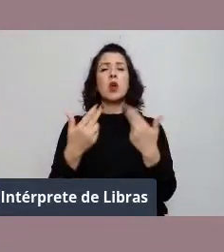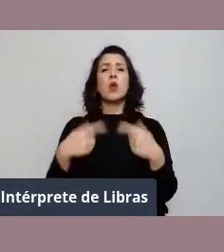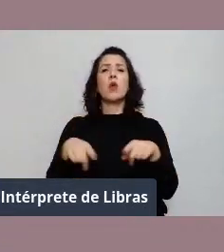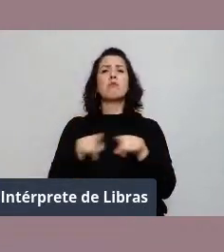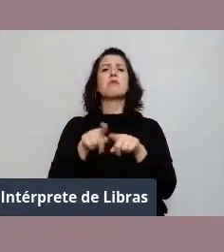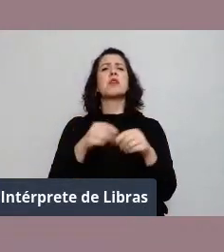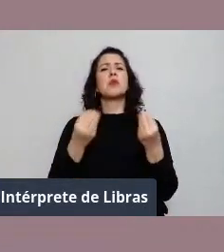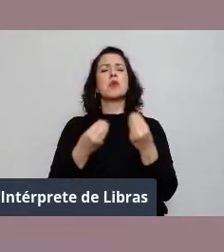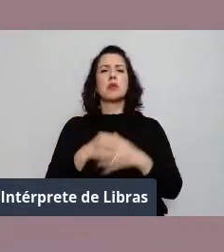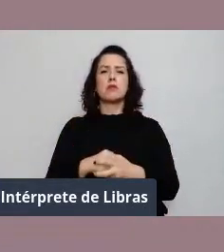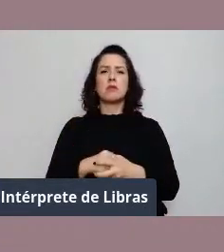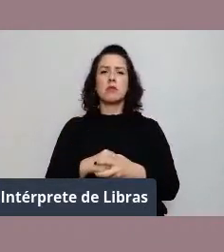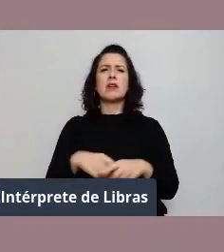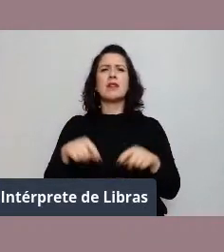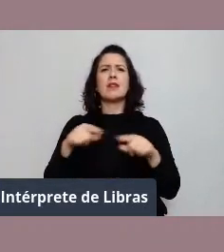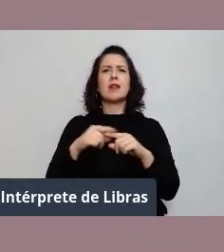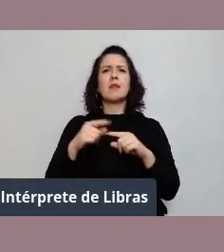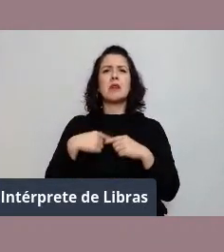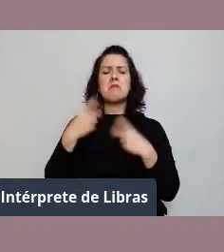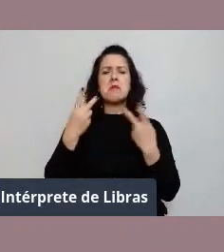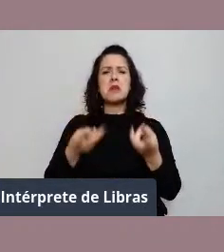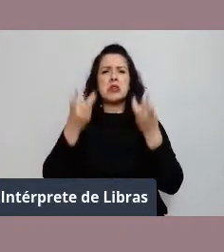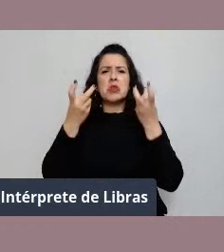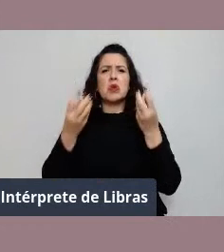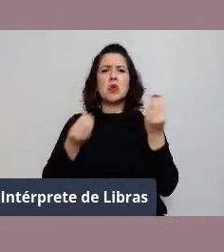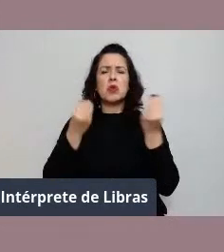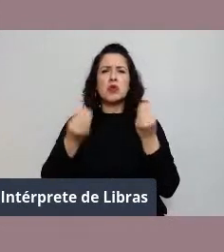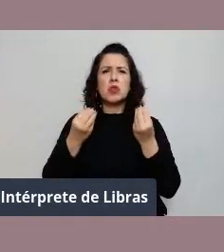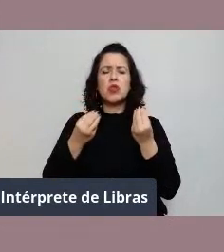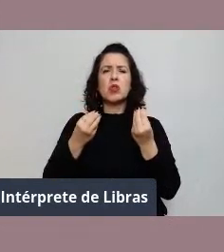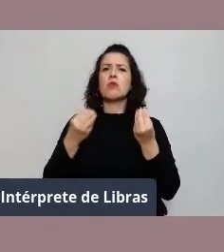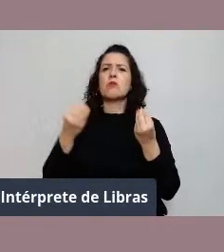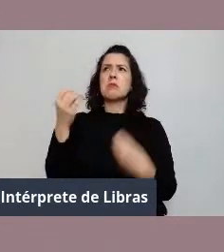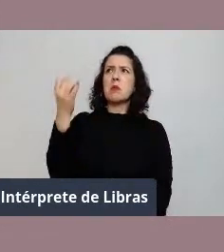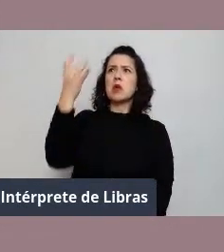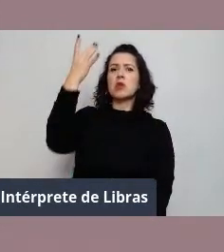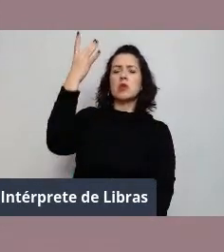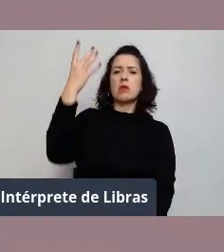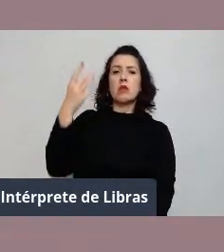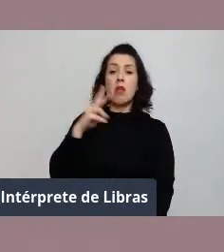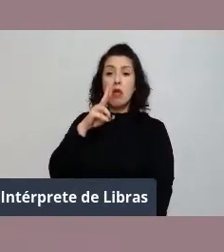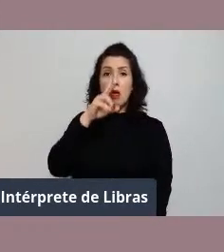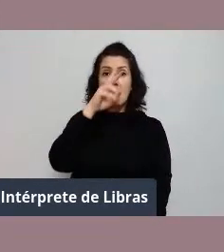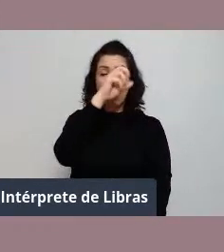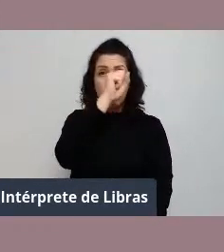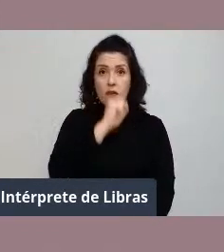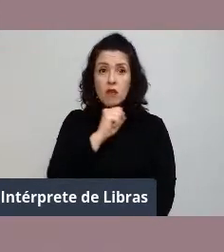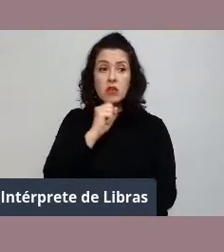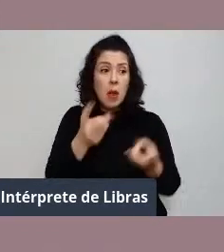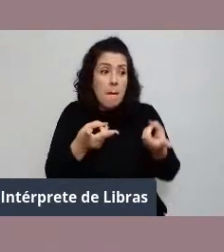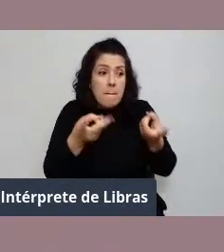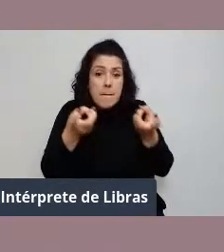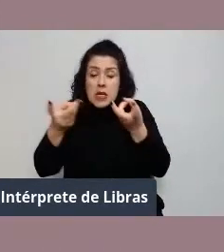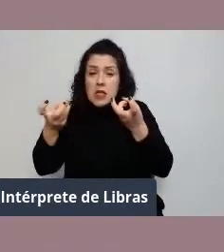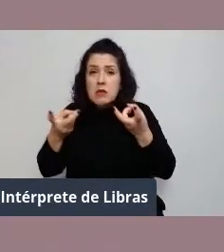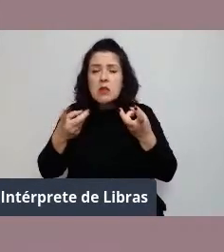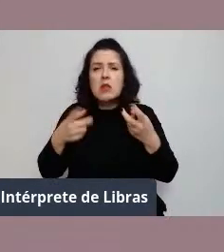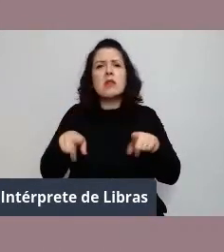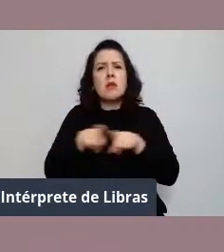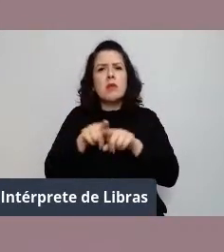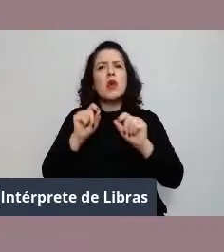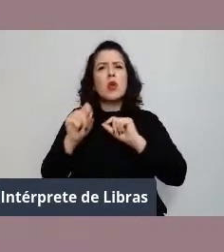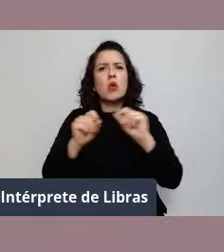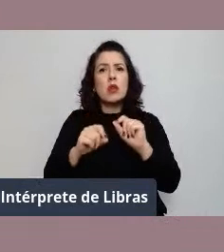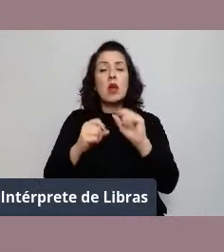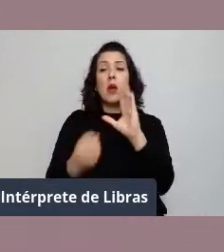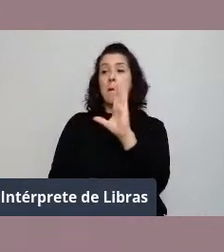e me deu a medida da grandeza da sua intuição, da força da sua percepção, capazes de criar uma